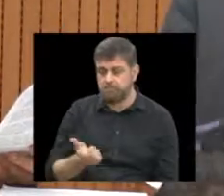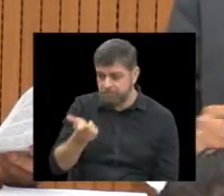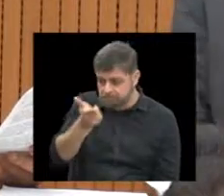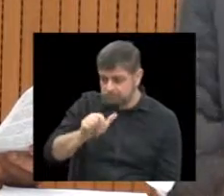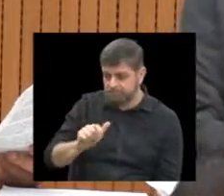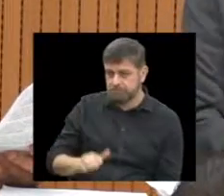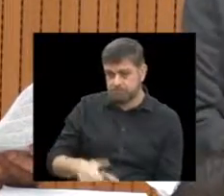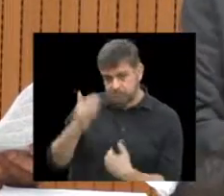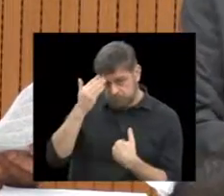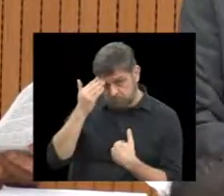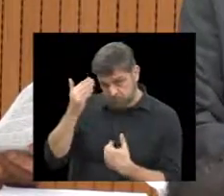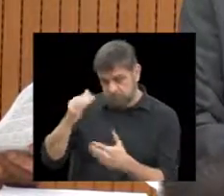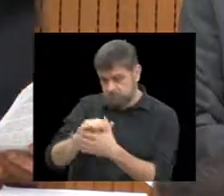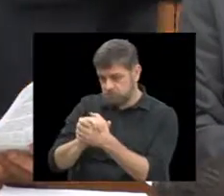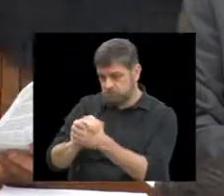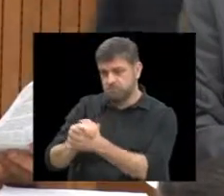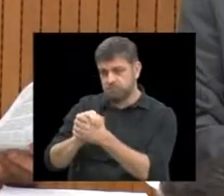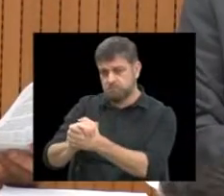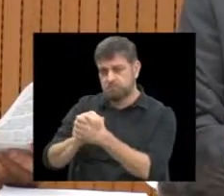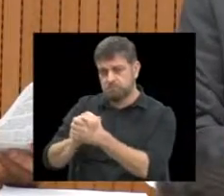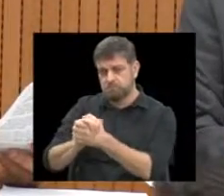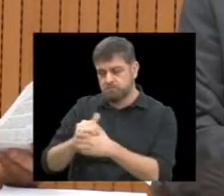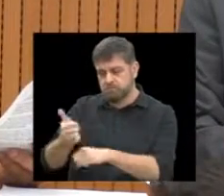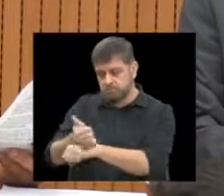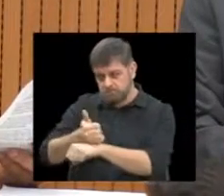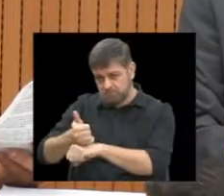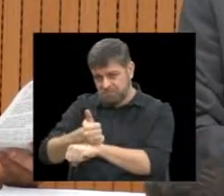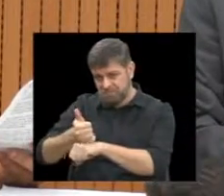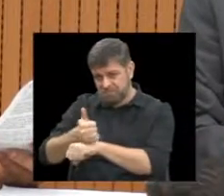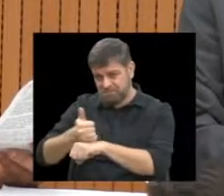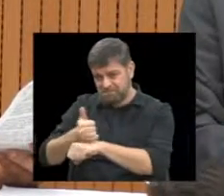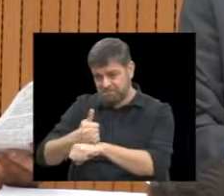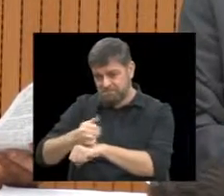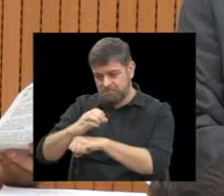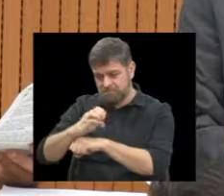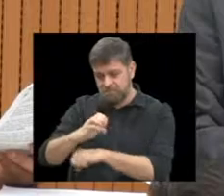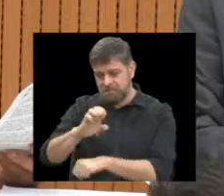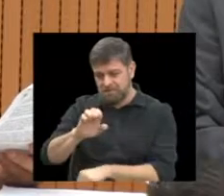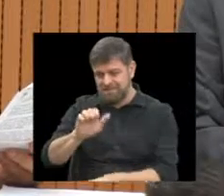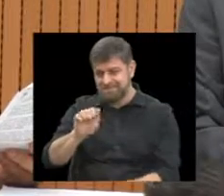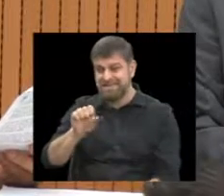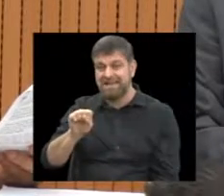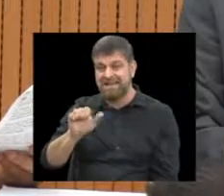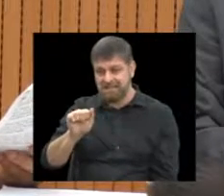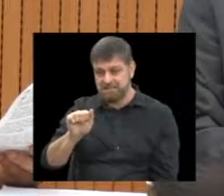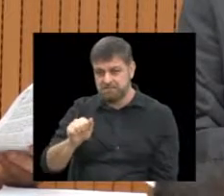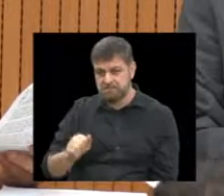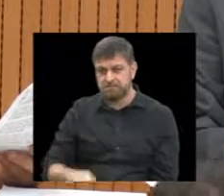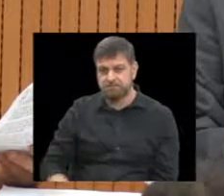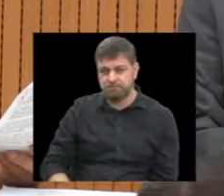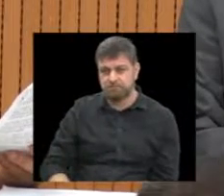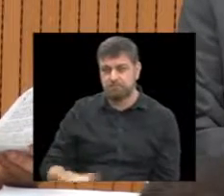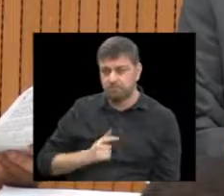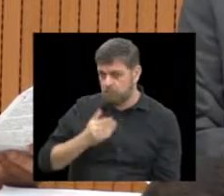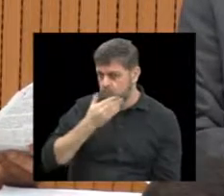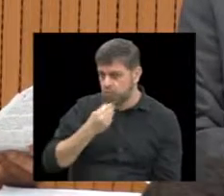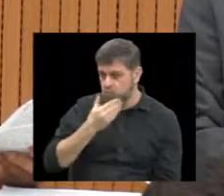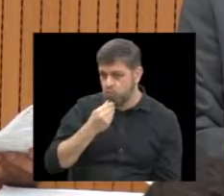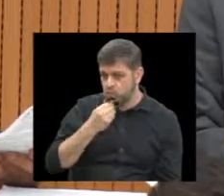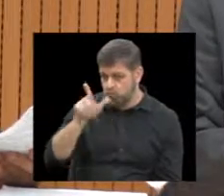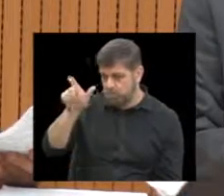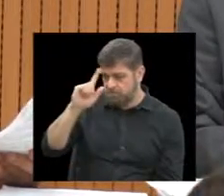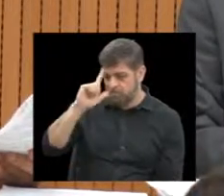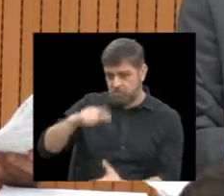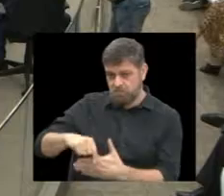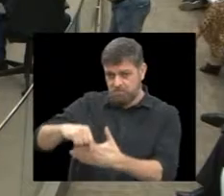vez agradecer, parabenizar os trabalhadores, os carregadores do SEASA, aqui na pessoa dos seus